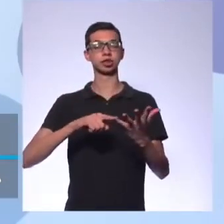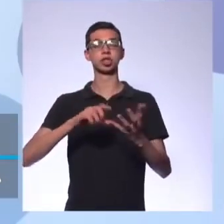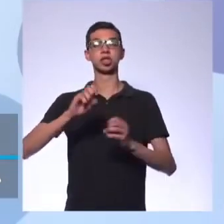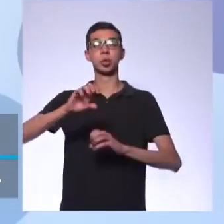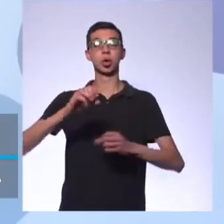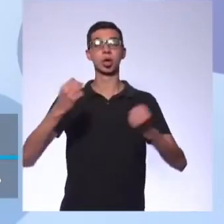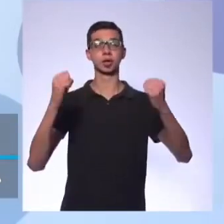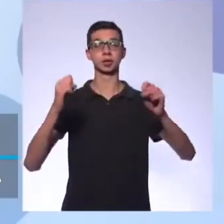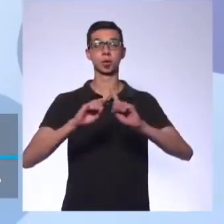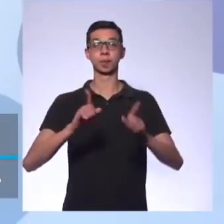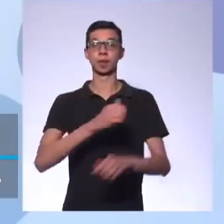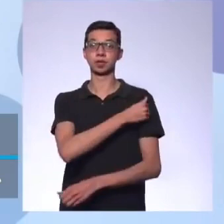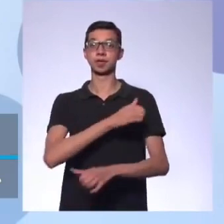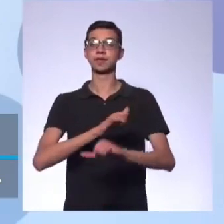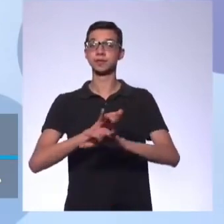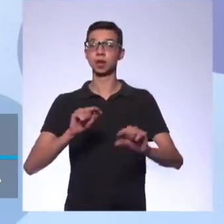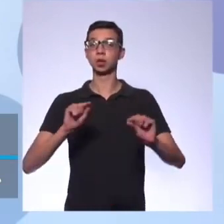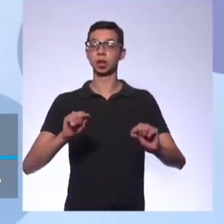à estrutura mesmo, à